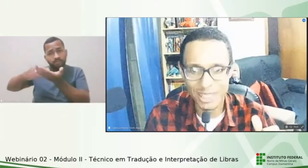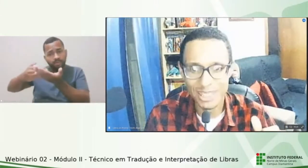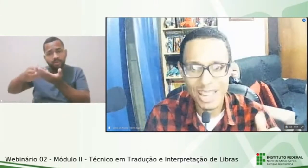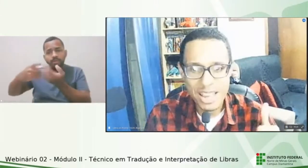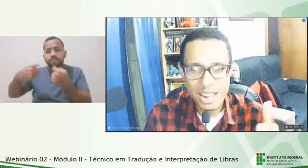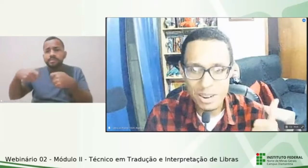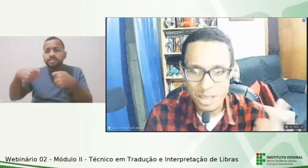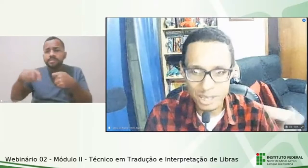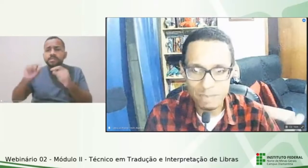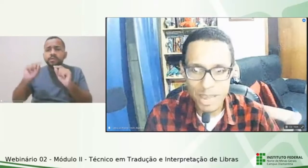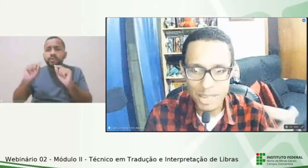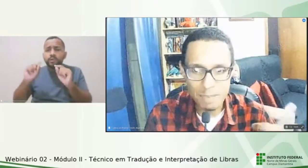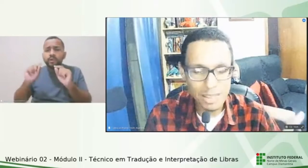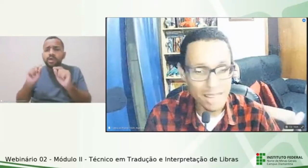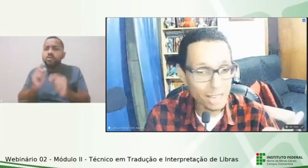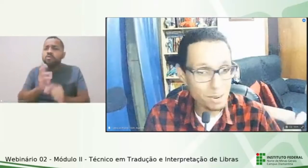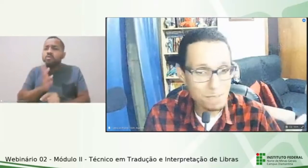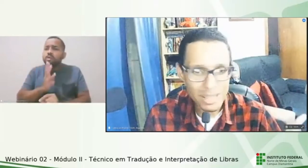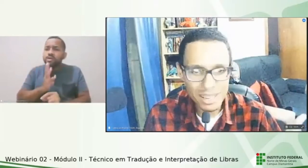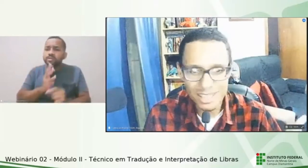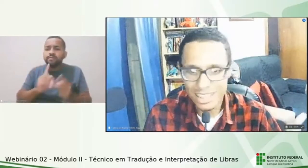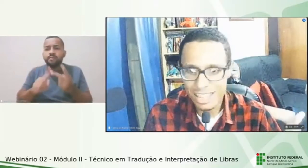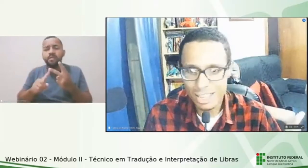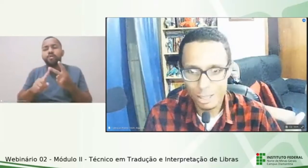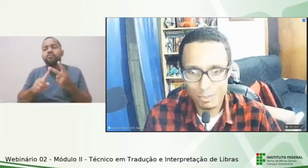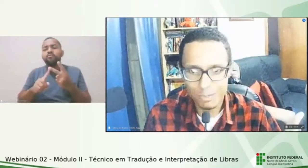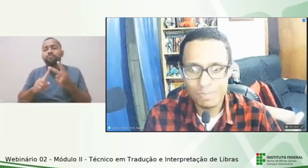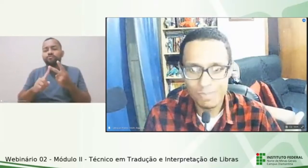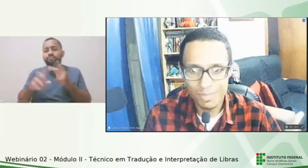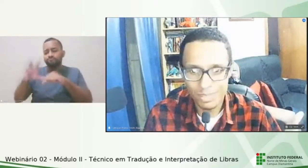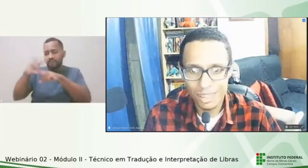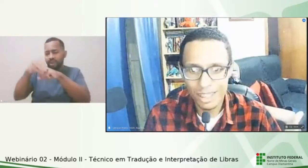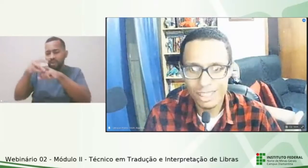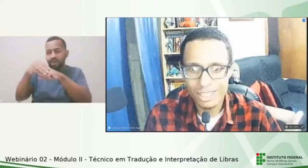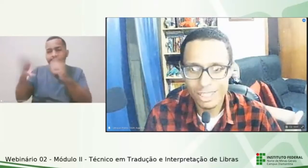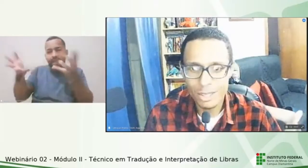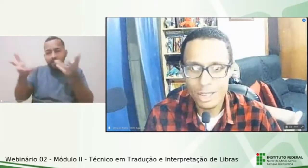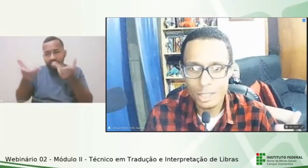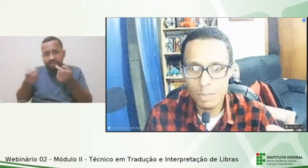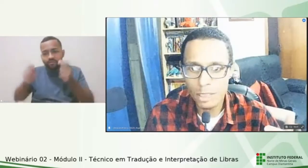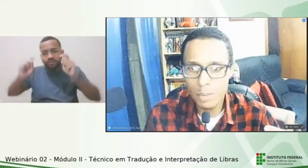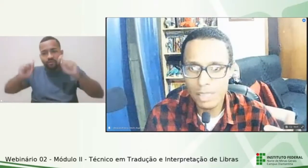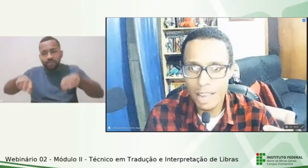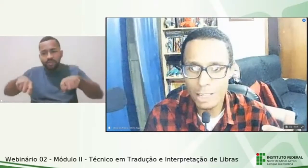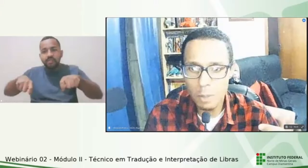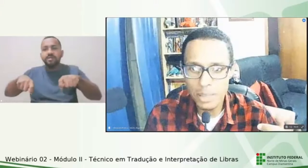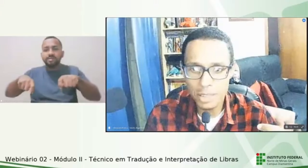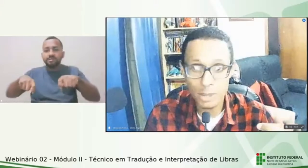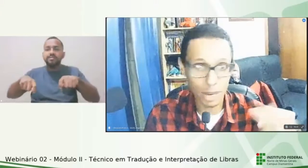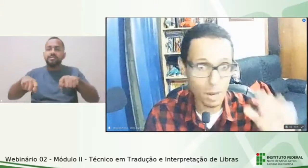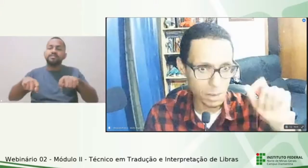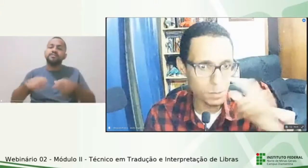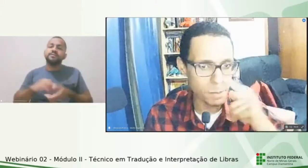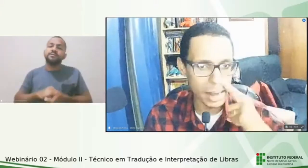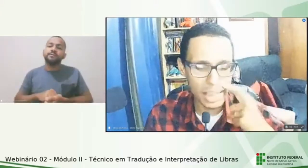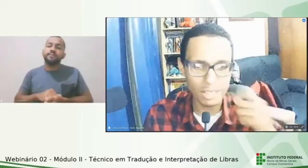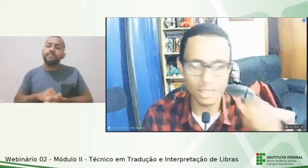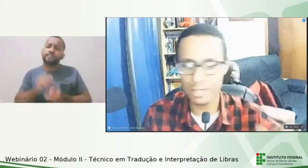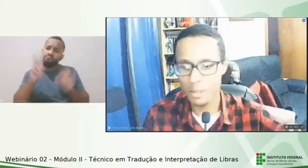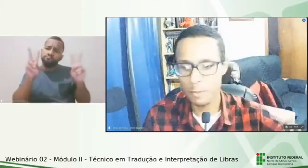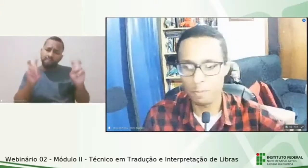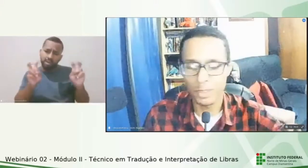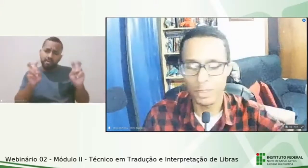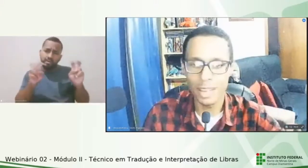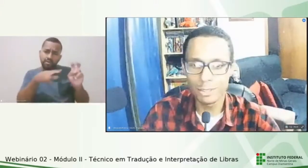Exatamente. Conhecimento, habilidade e competência. Né? Conhecimento, habilidade e competência. Eu quero abrir um